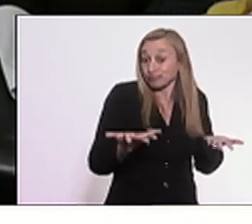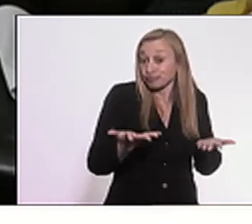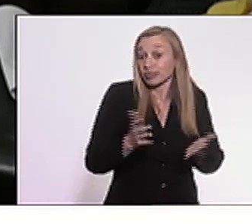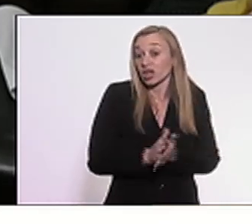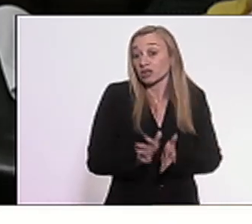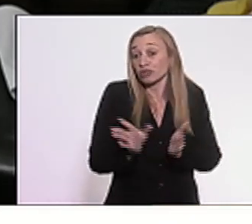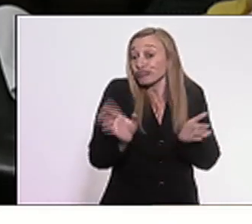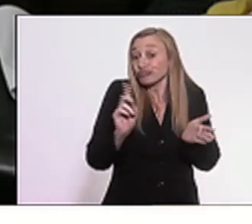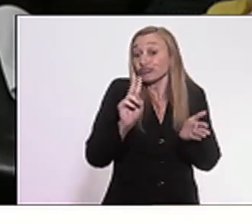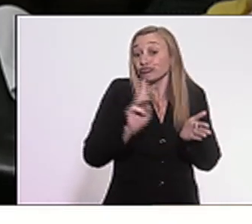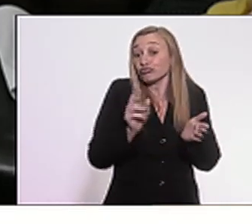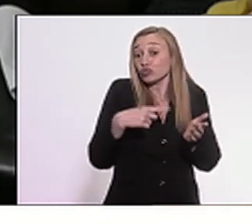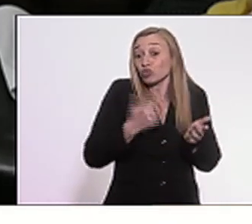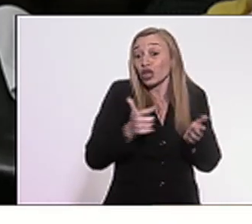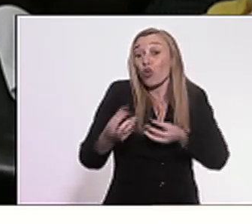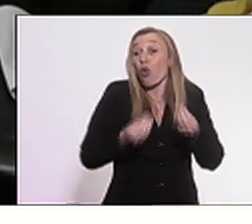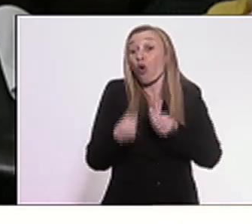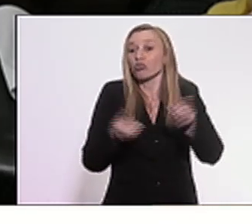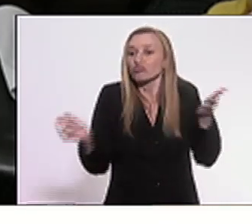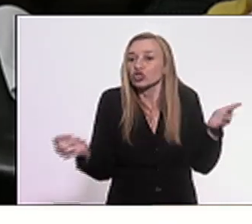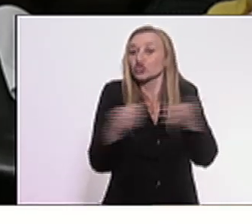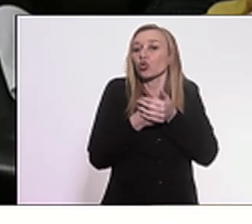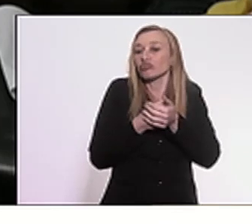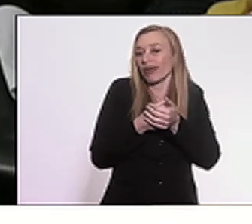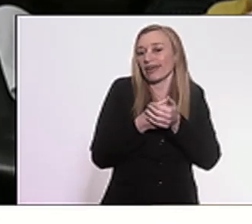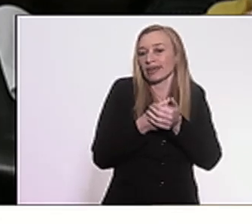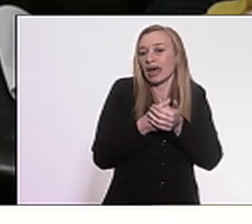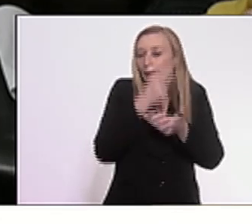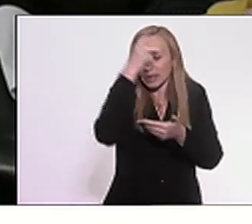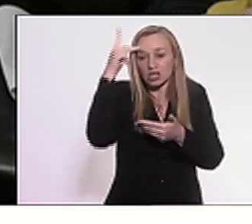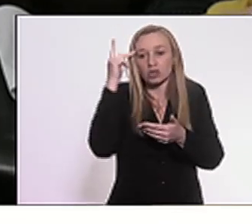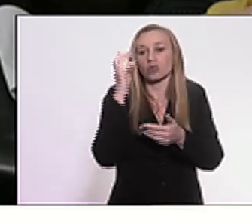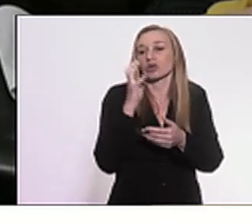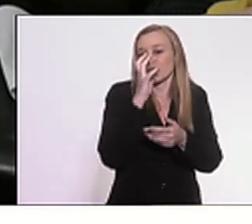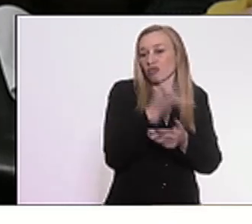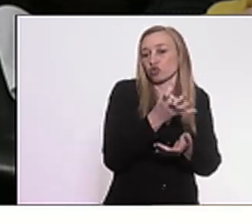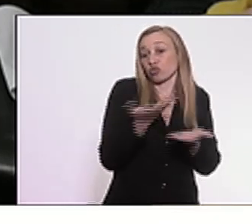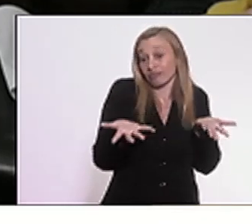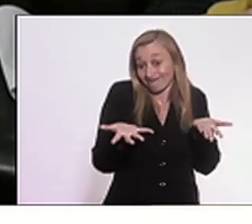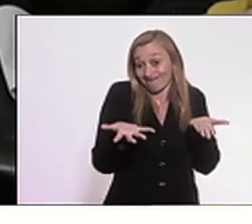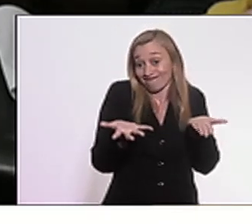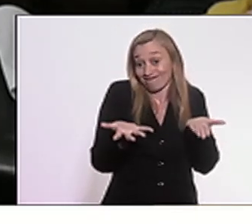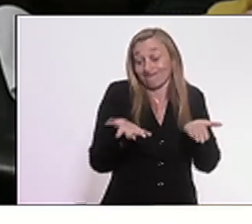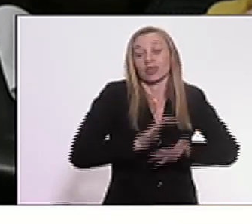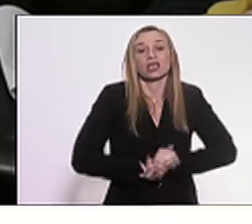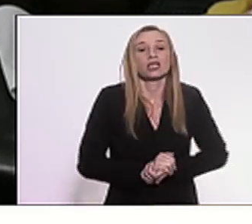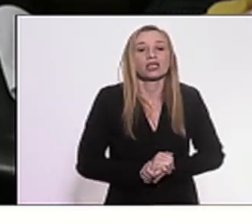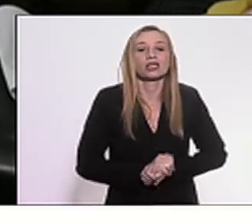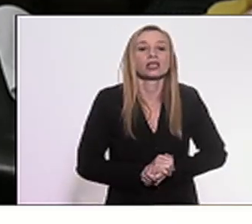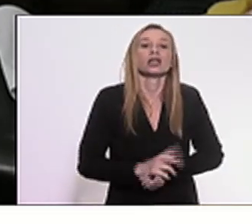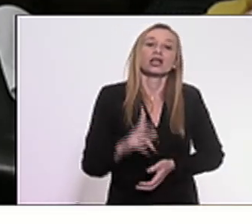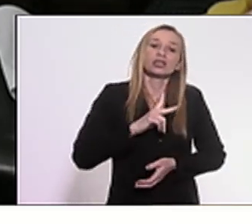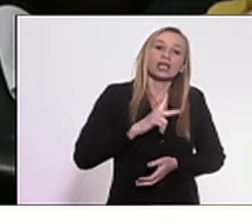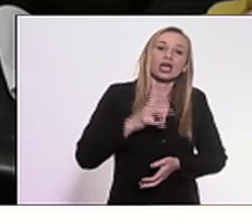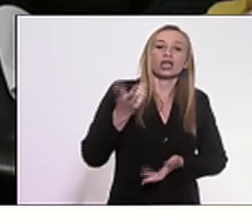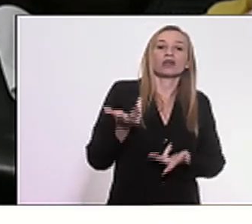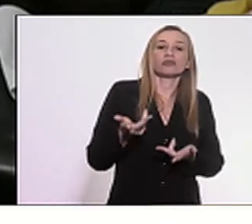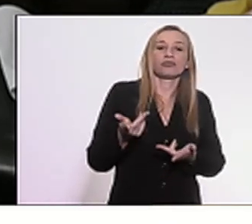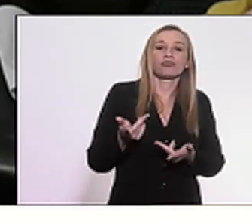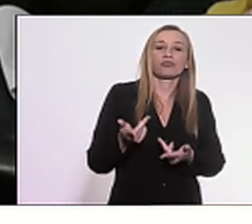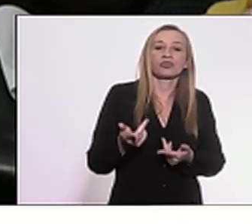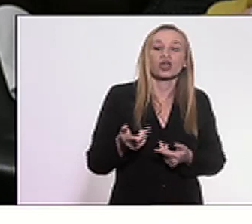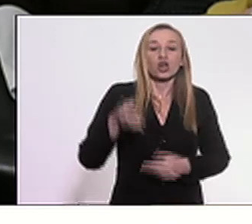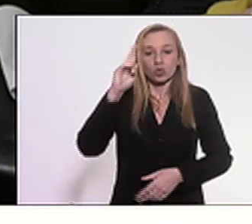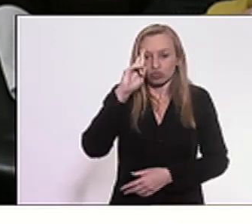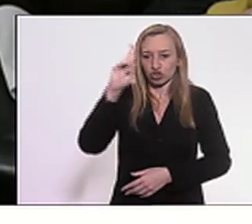é muito grave, porque tem setores que são 4 pessoas, tem um membro que é geralmente uma